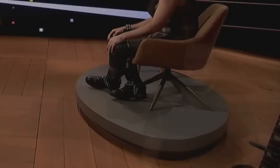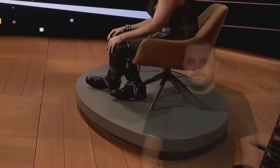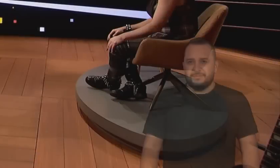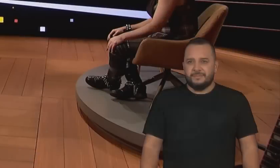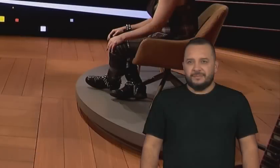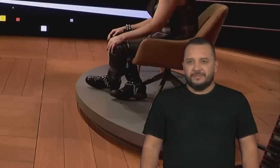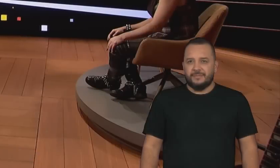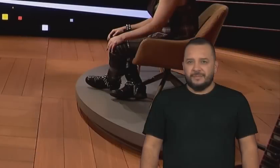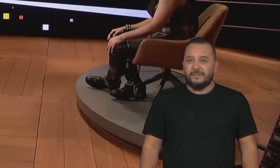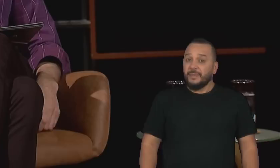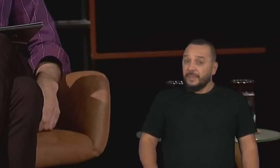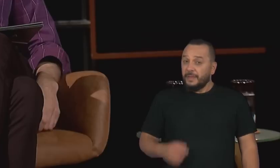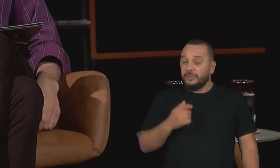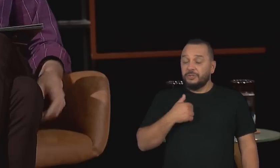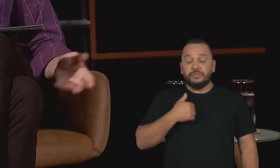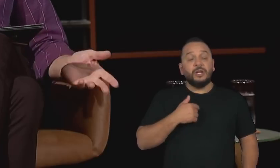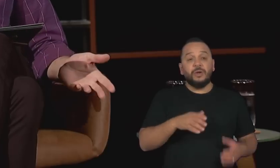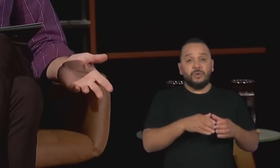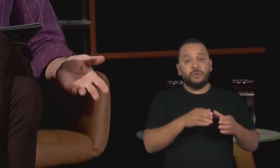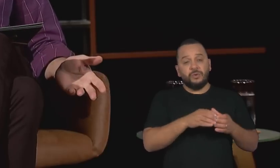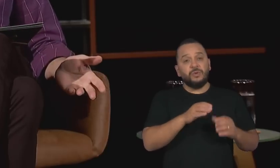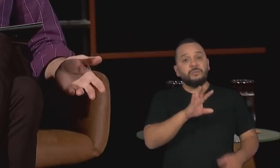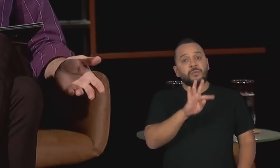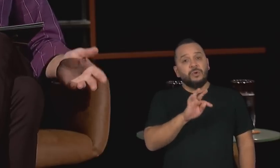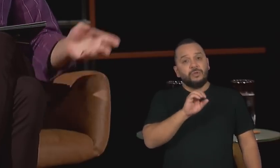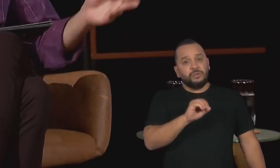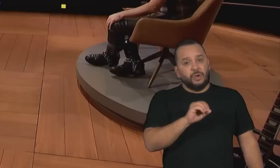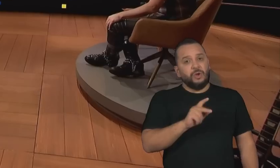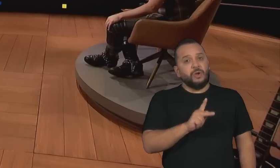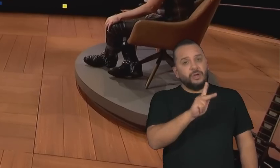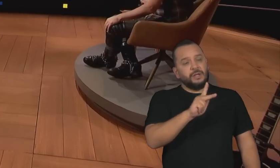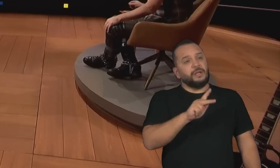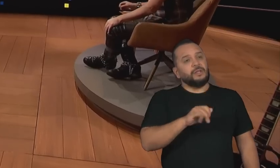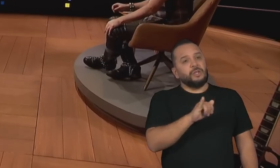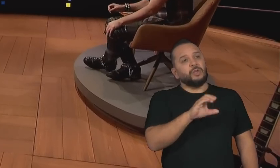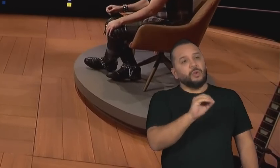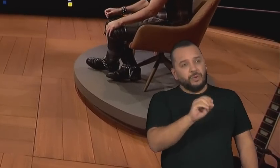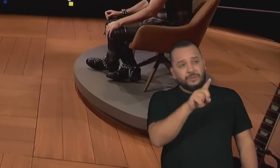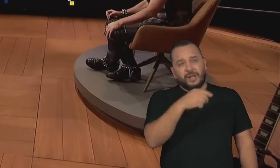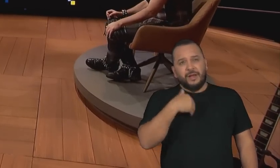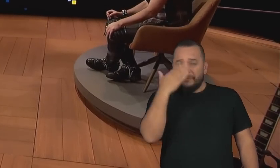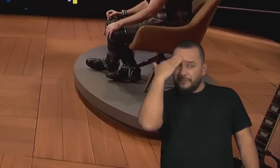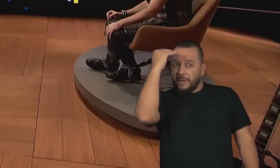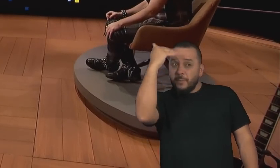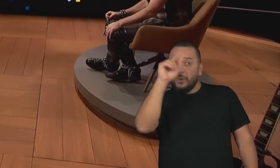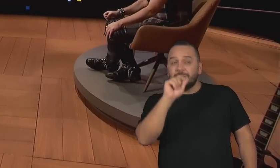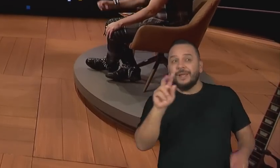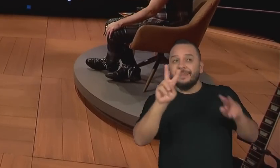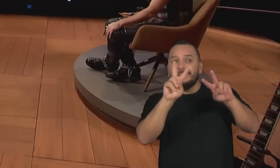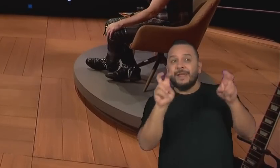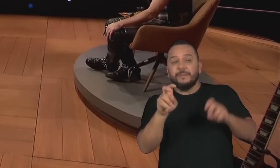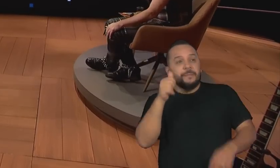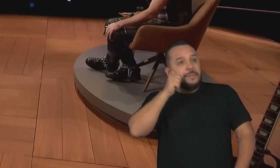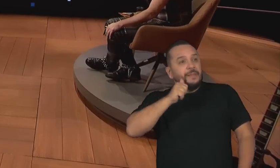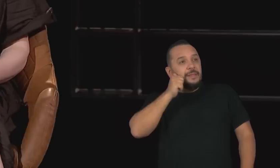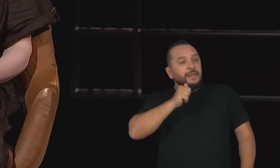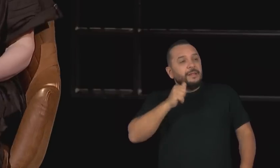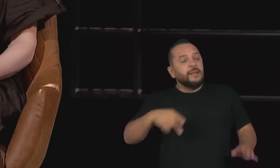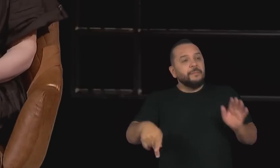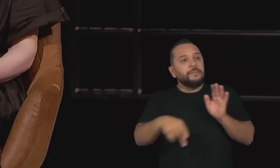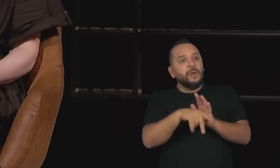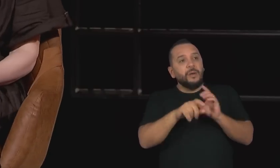Agora, um dos grandes sucessos da Toque foi a música Garota de Berlim. Sim. Você compôs para a Cris Maxud? Não. Você é de Berlim?